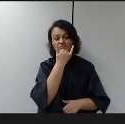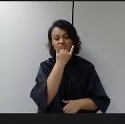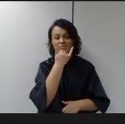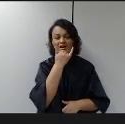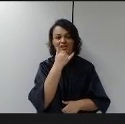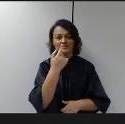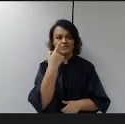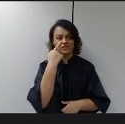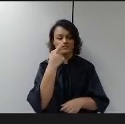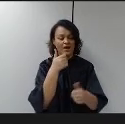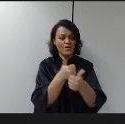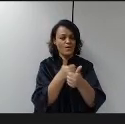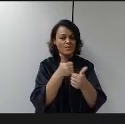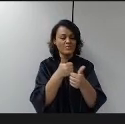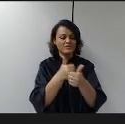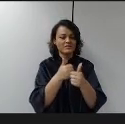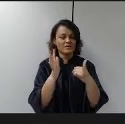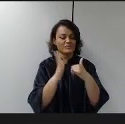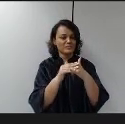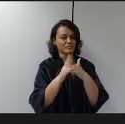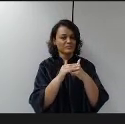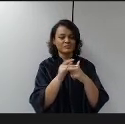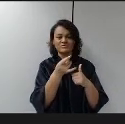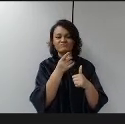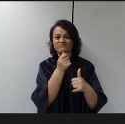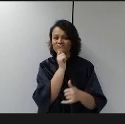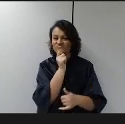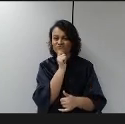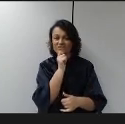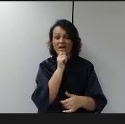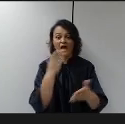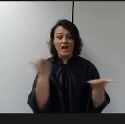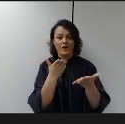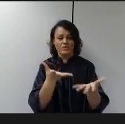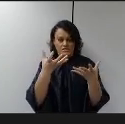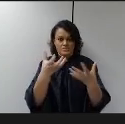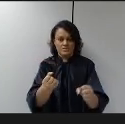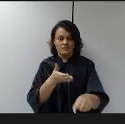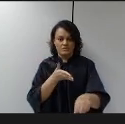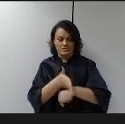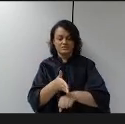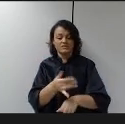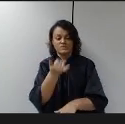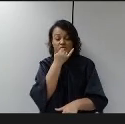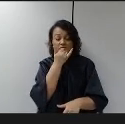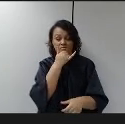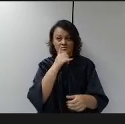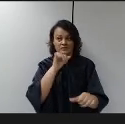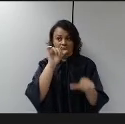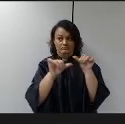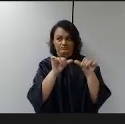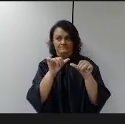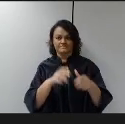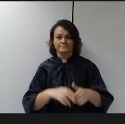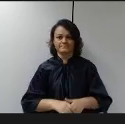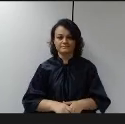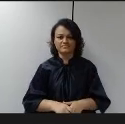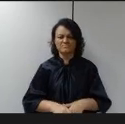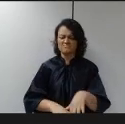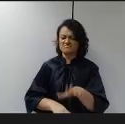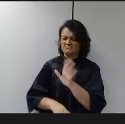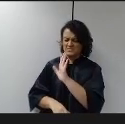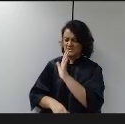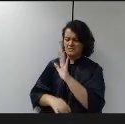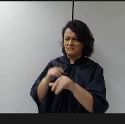pelo YouTube. Só agora eu fui admitido aqui. Perdão pelo contratempo. Não, mas não tem contratempo nenhum. Nós